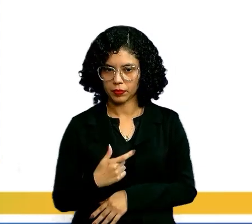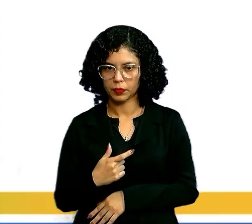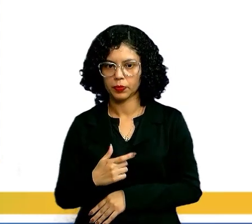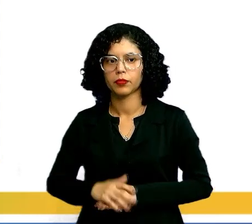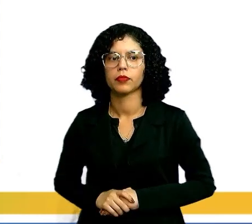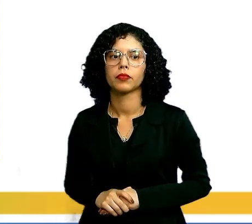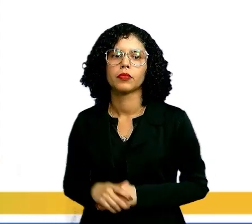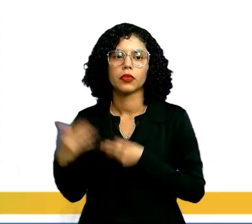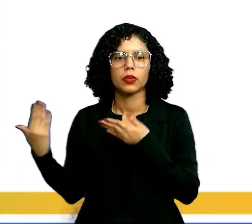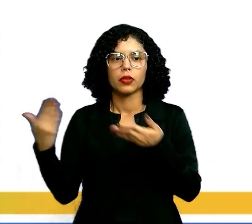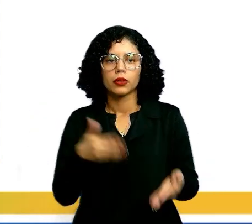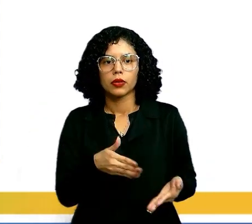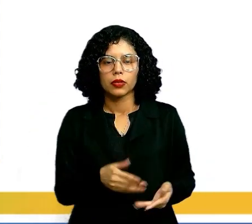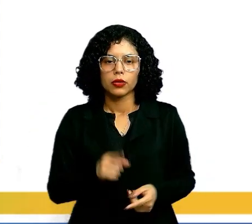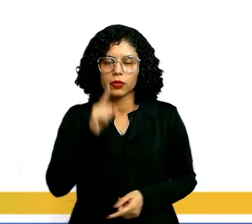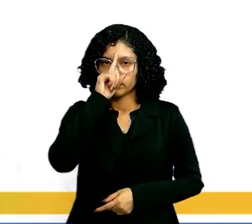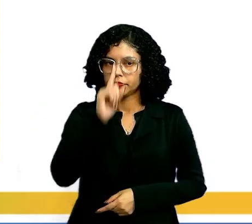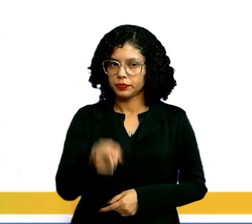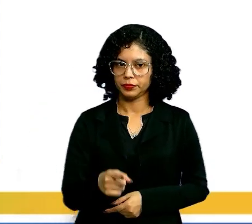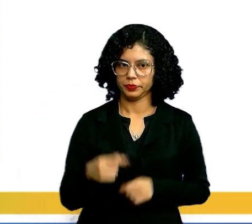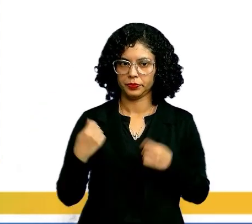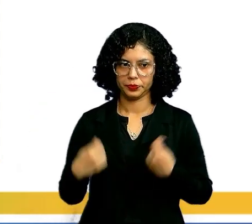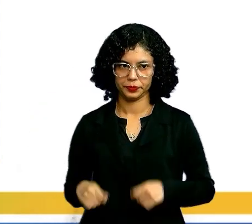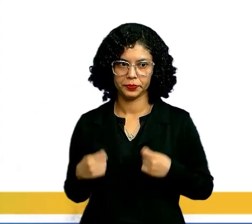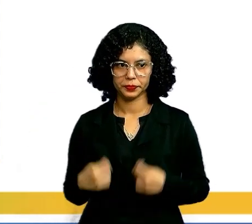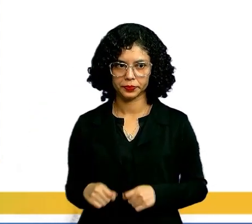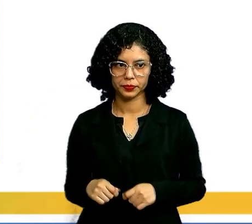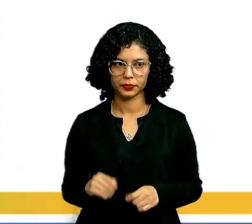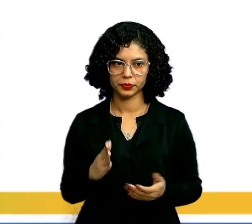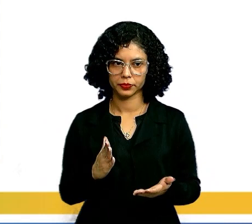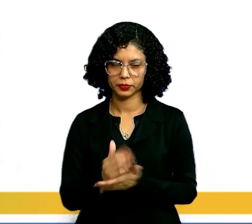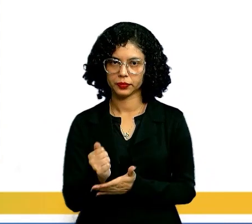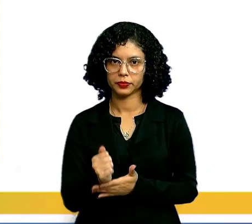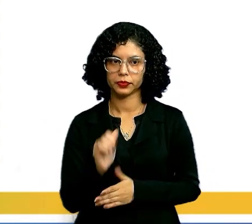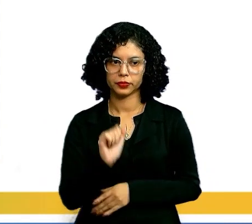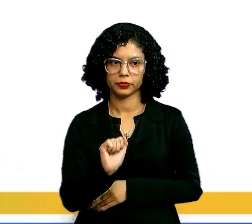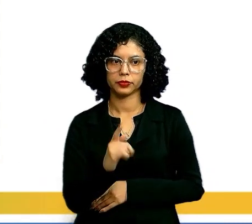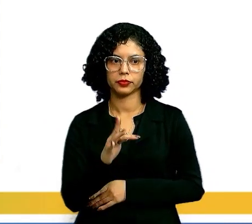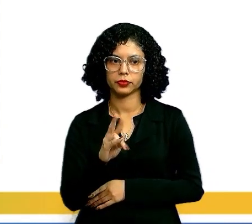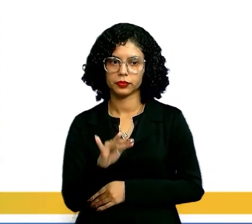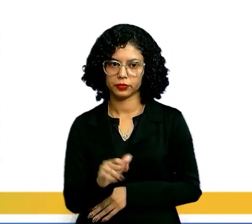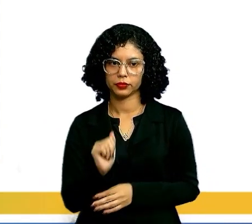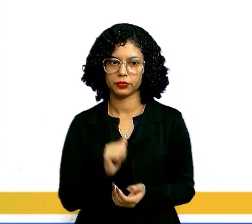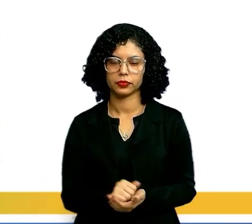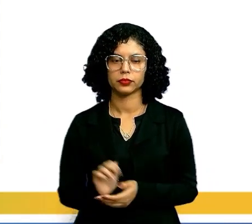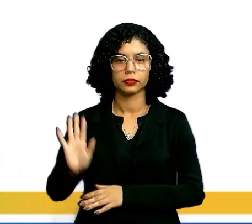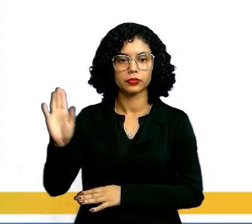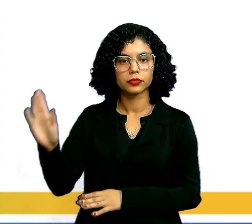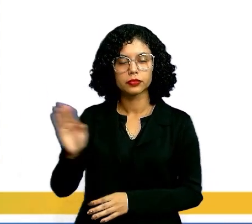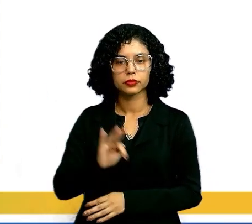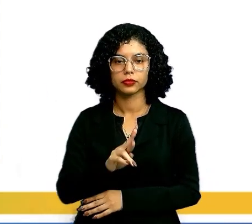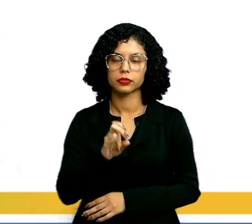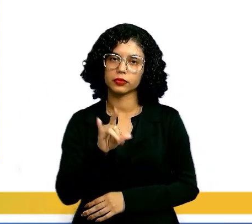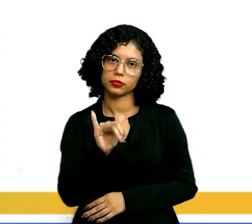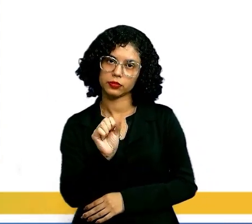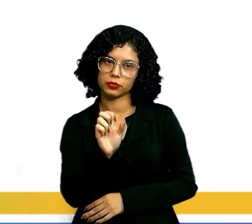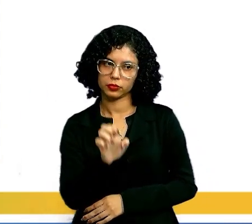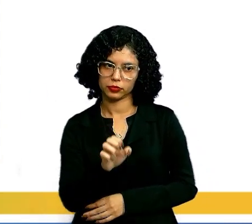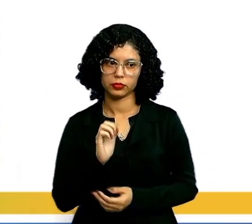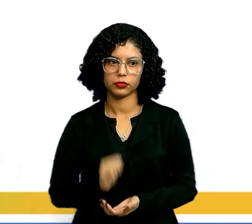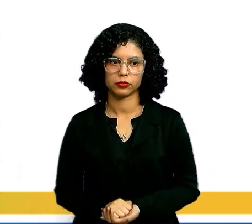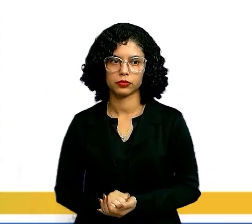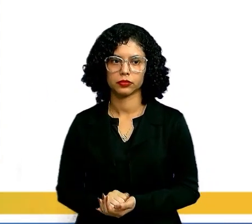mesmo para chegar a ela julgavam necessário conquistar a apatia deixando